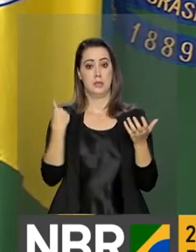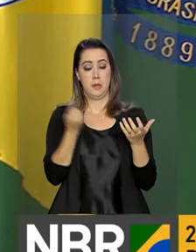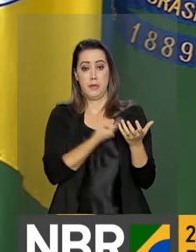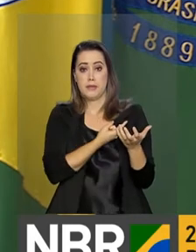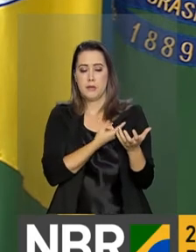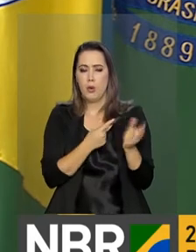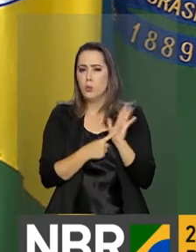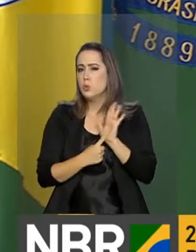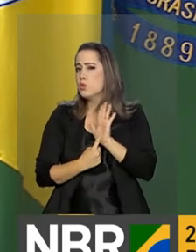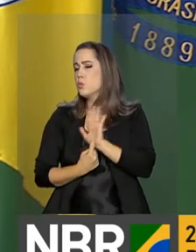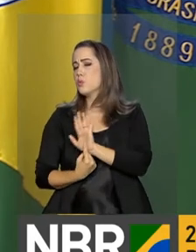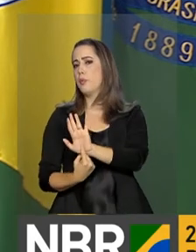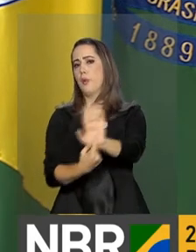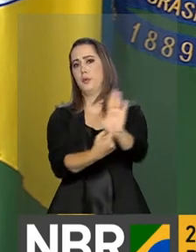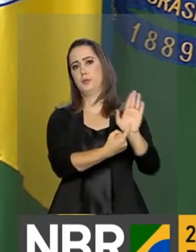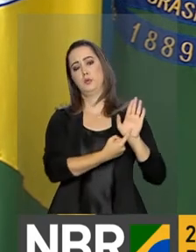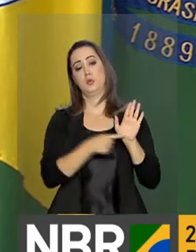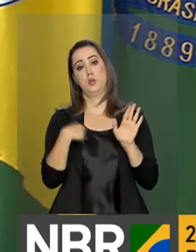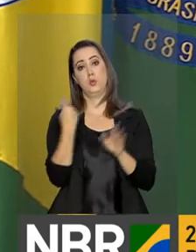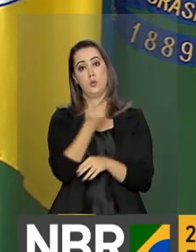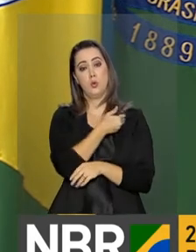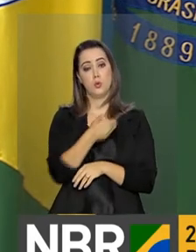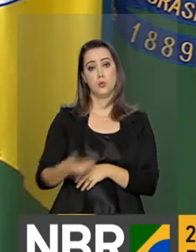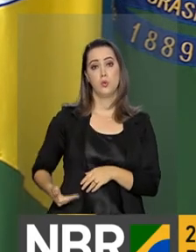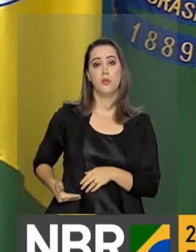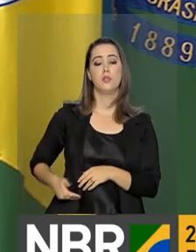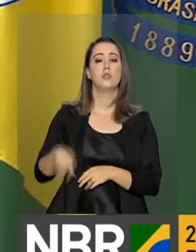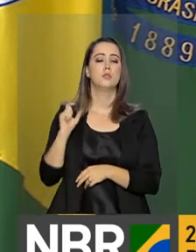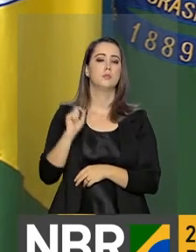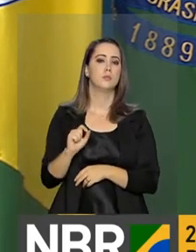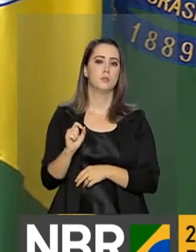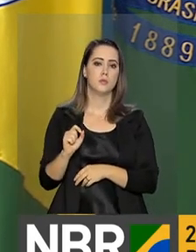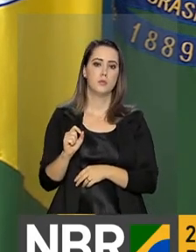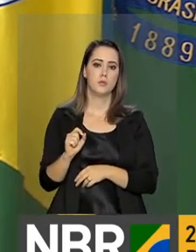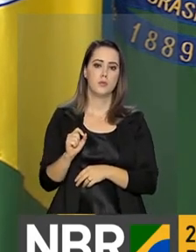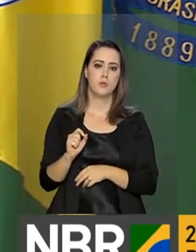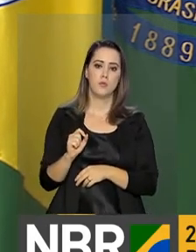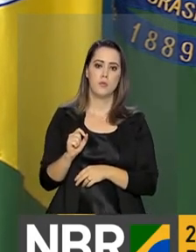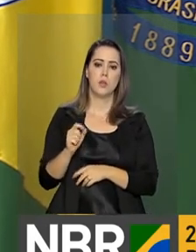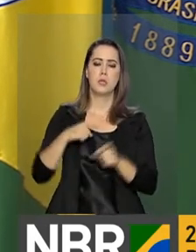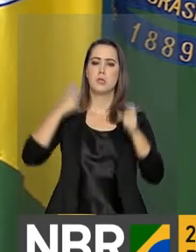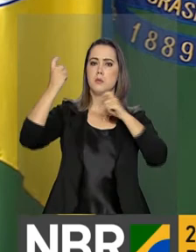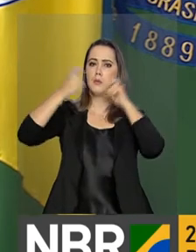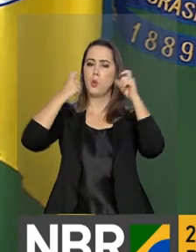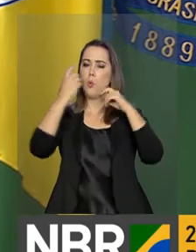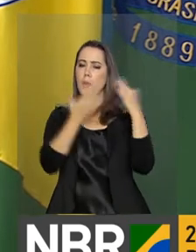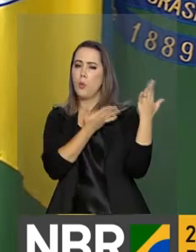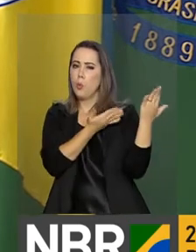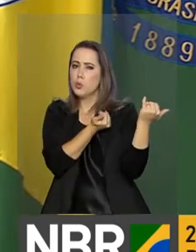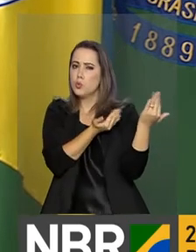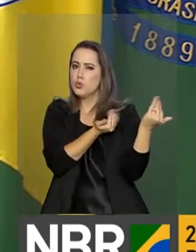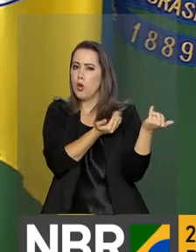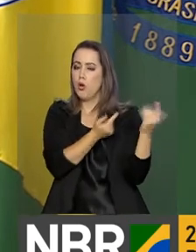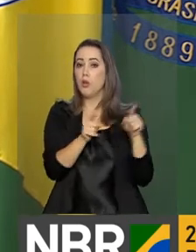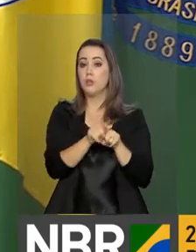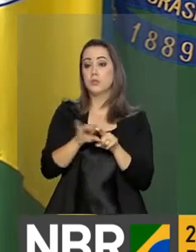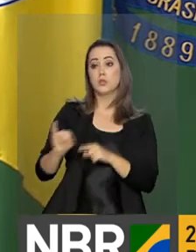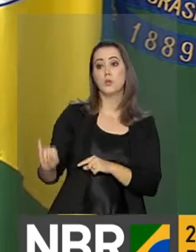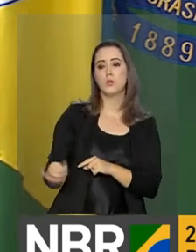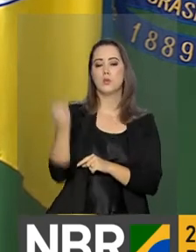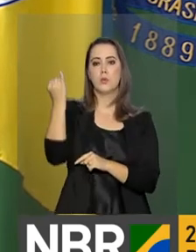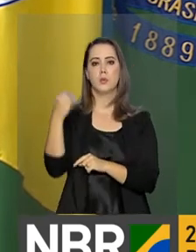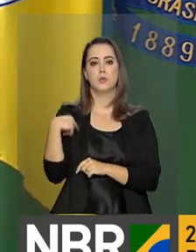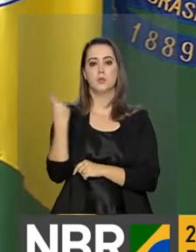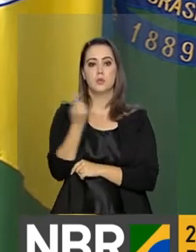Mendonça, revela que o nosso governo se preocupa com a juventude, com as oportunidades